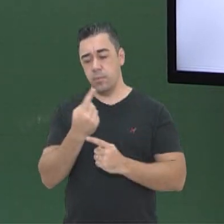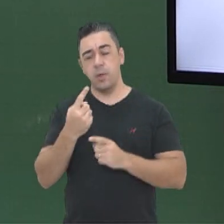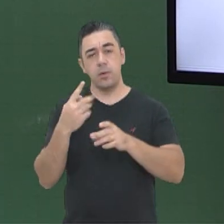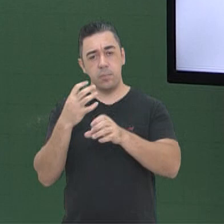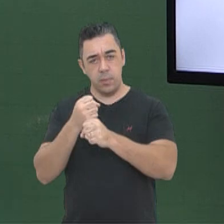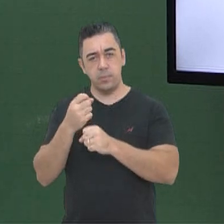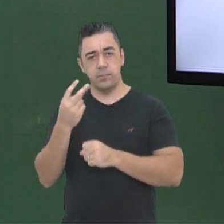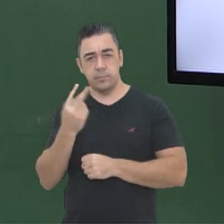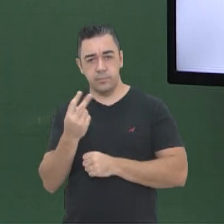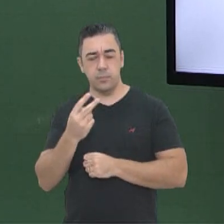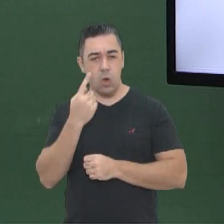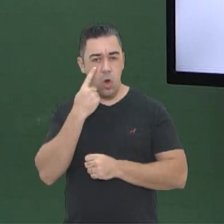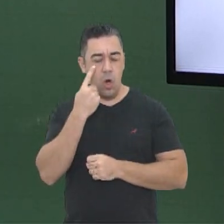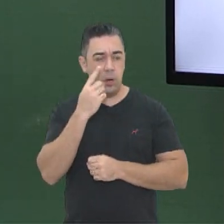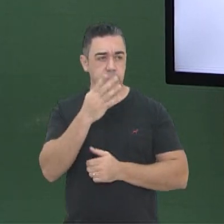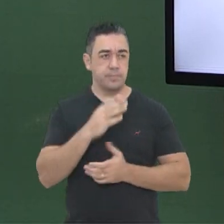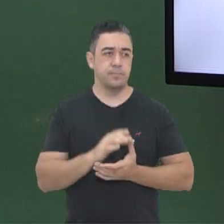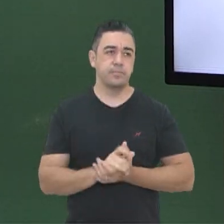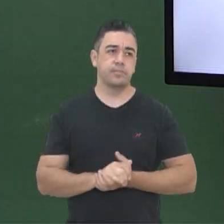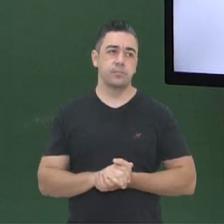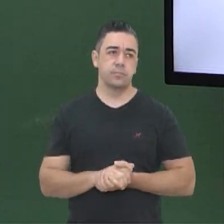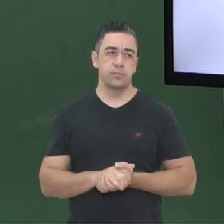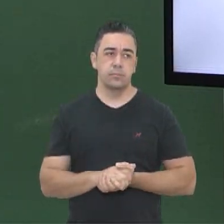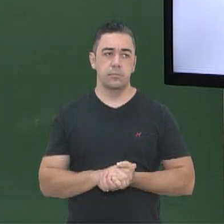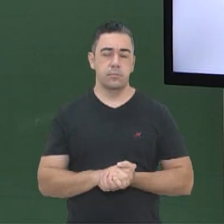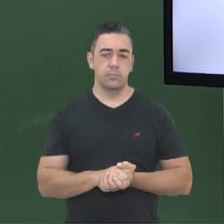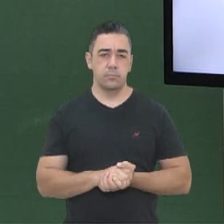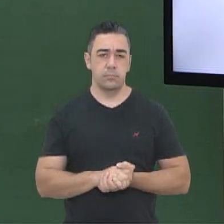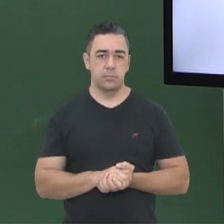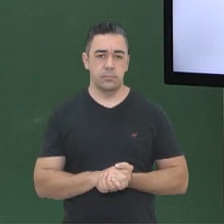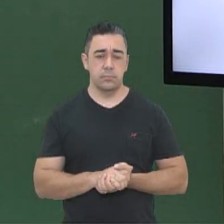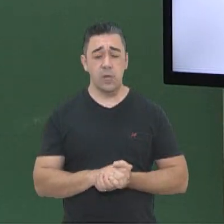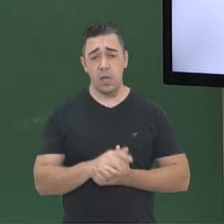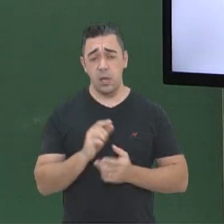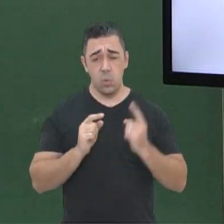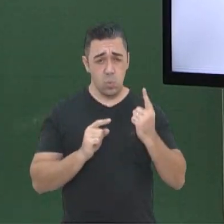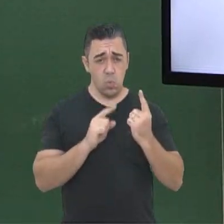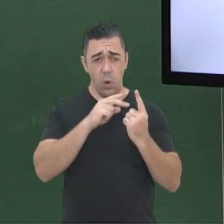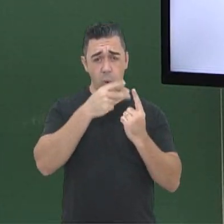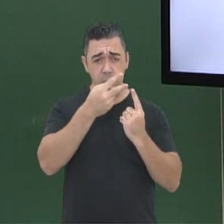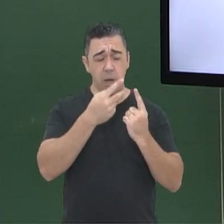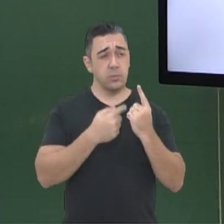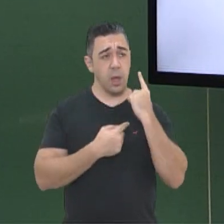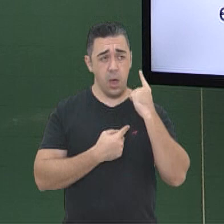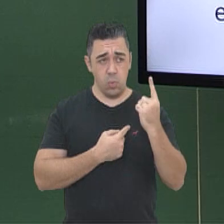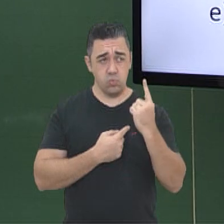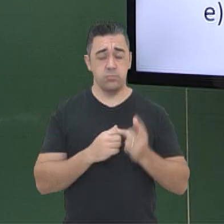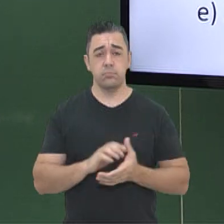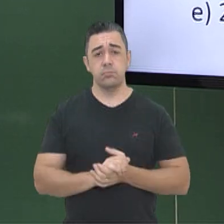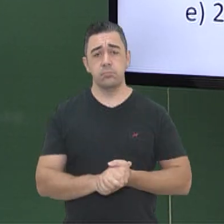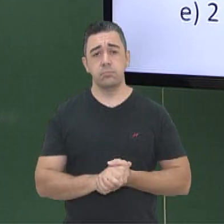do segundo. Então, como é que vai ficar? O quadrado do primeiro é 1 ao quadrado, que é 1.